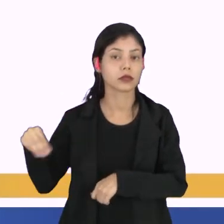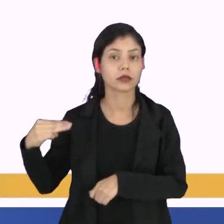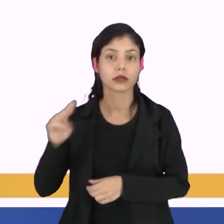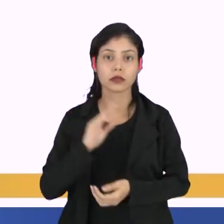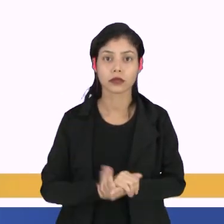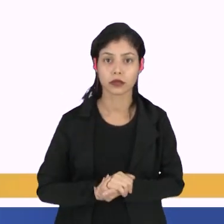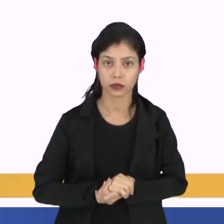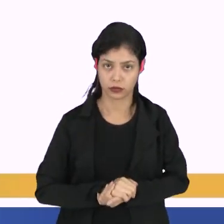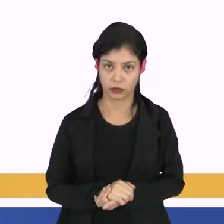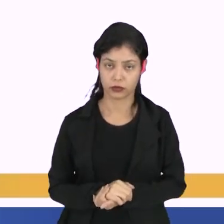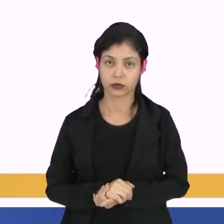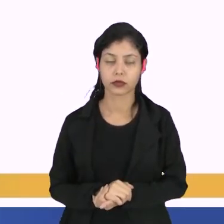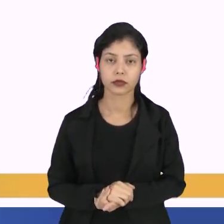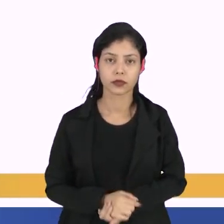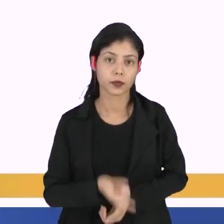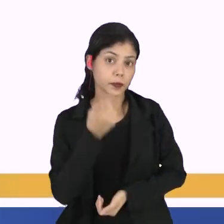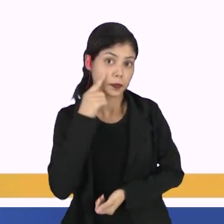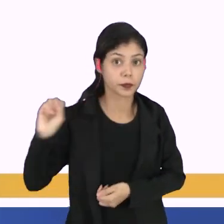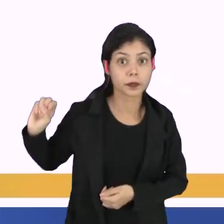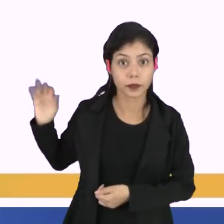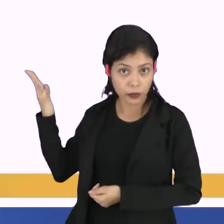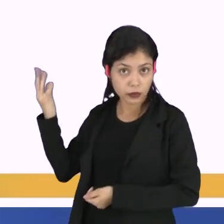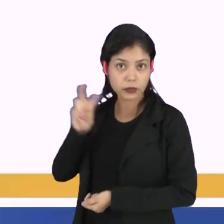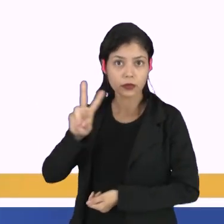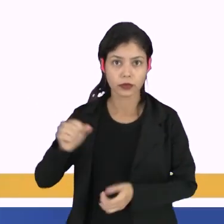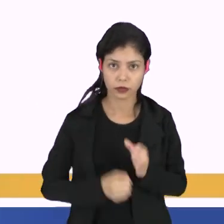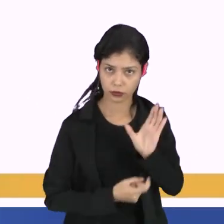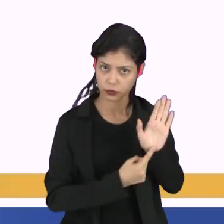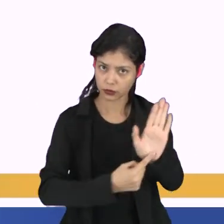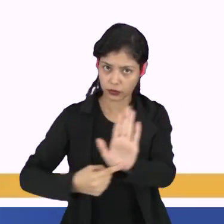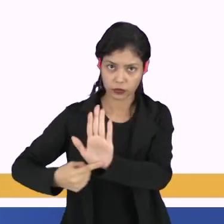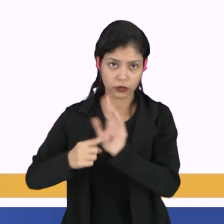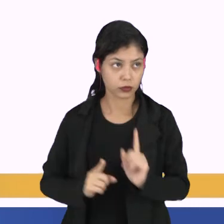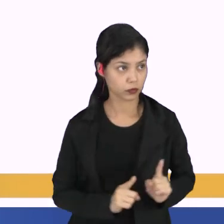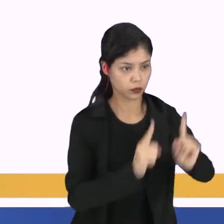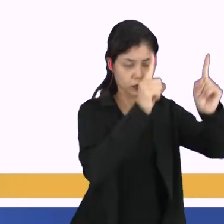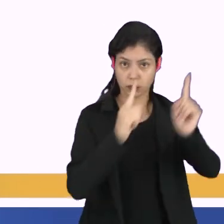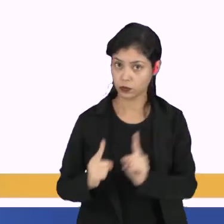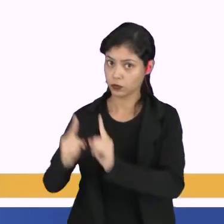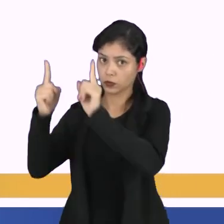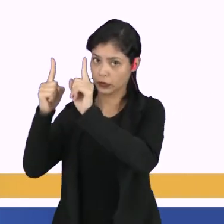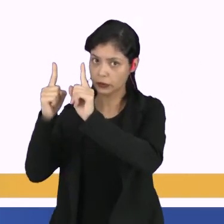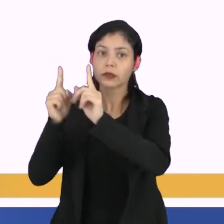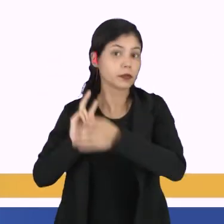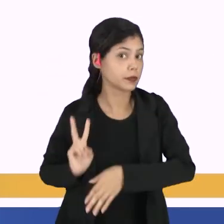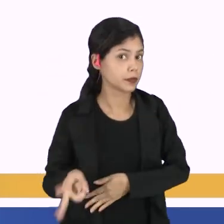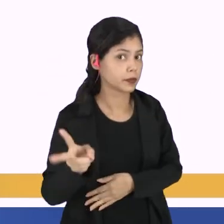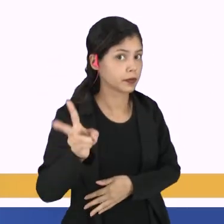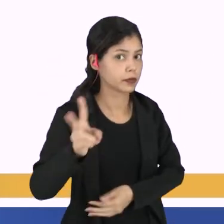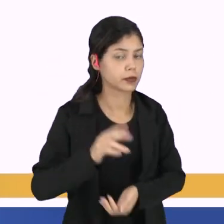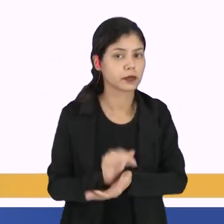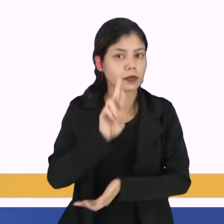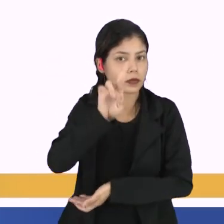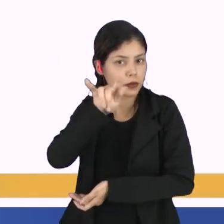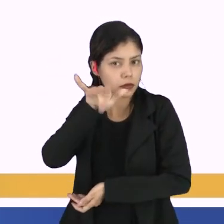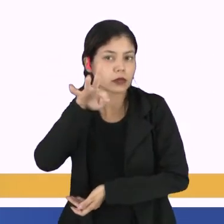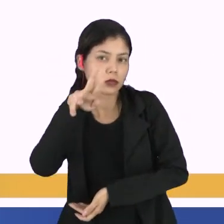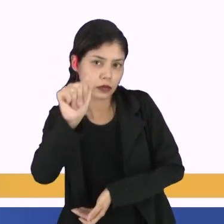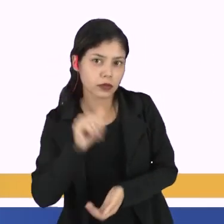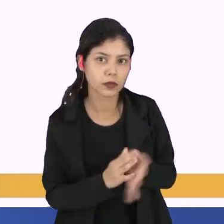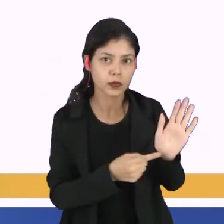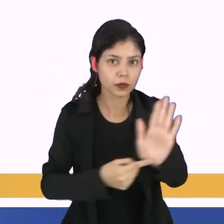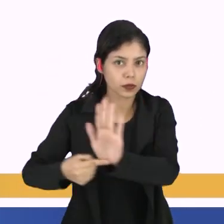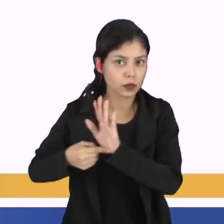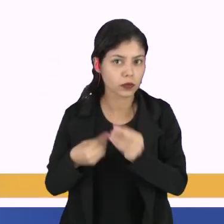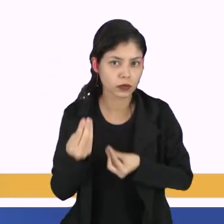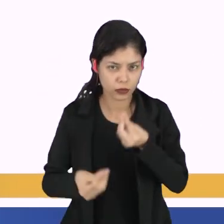ficará. Nesse caso, nós vamos criar mais uma coluna de frequência relativa, como mostra aí o